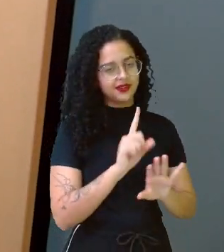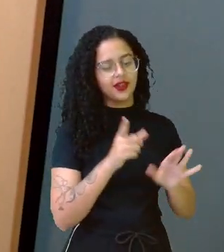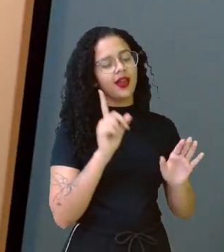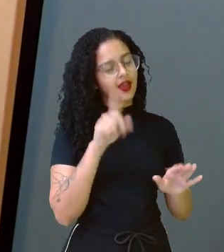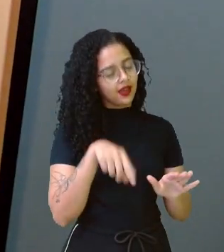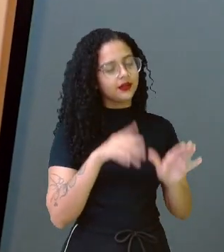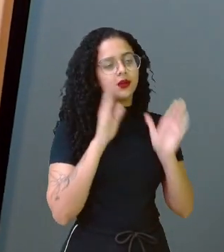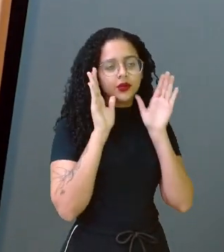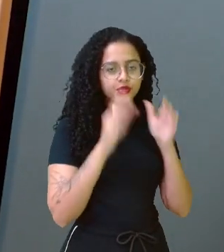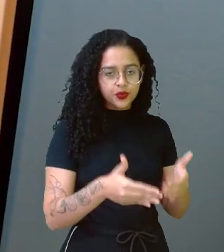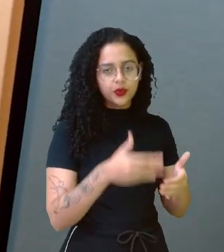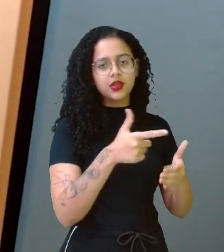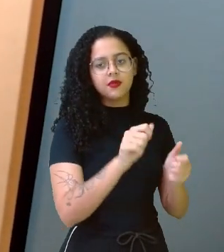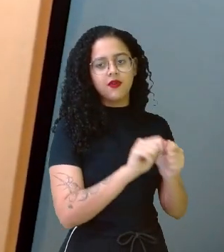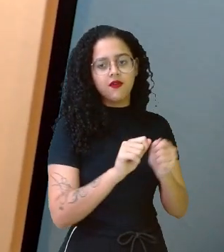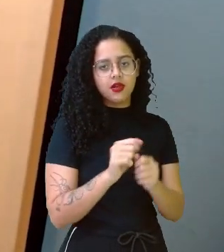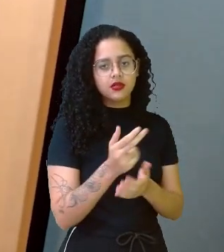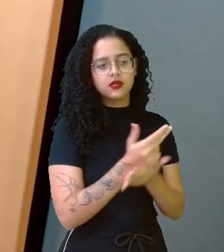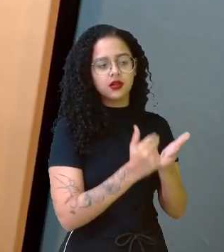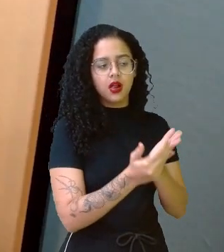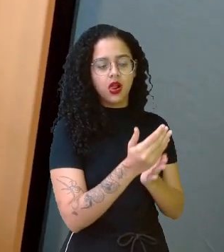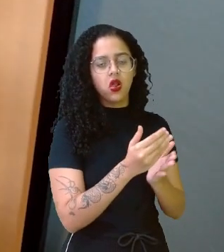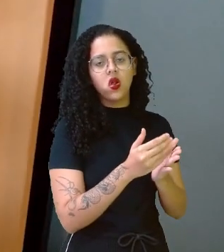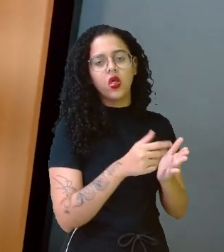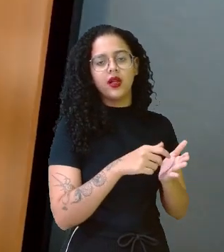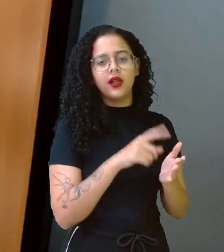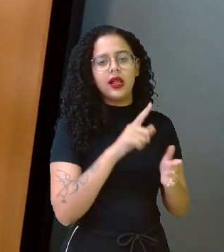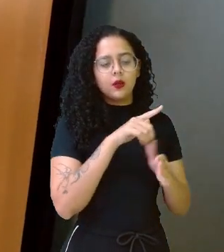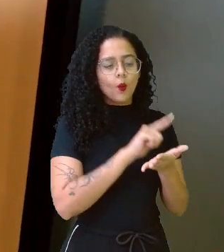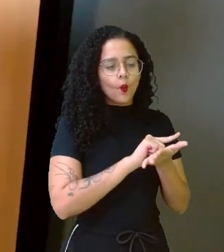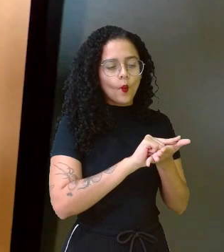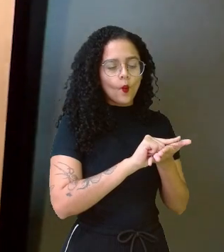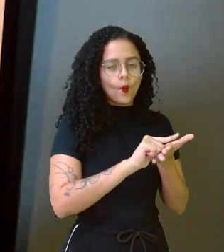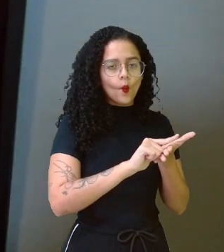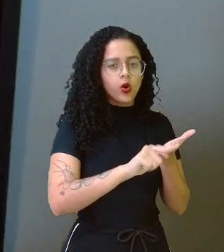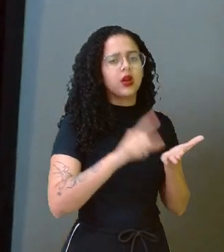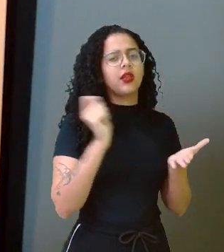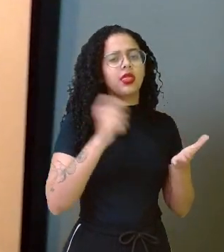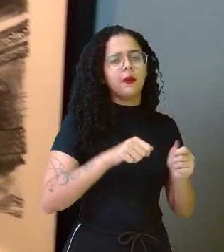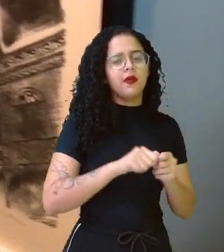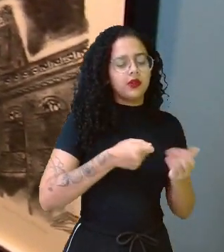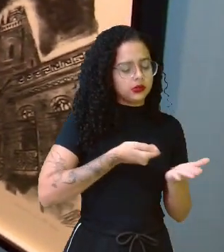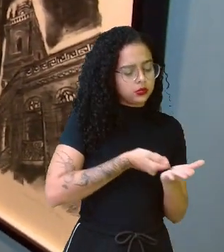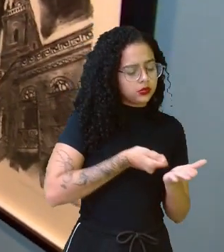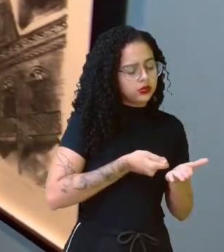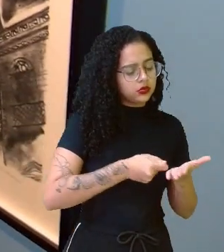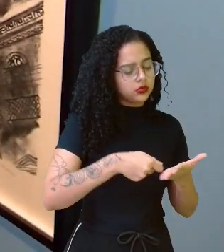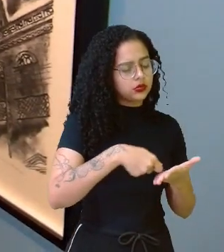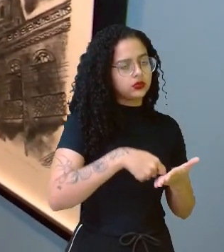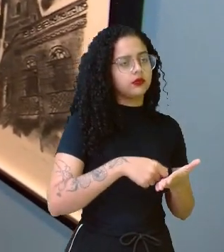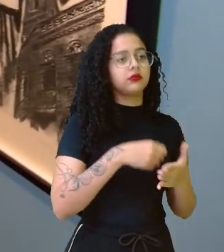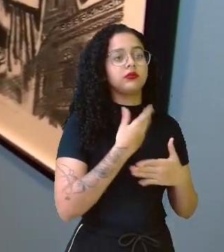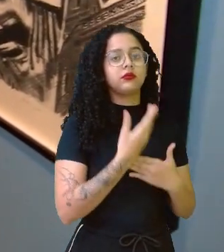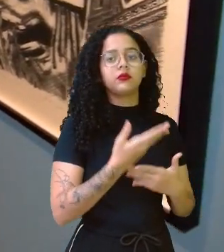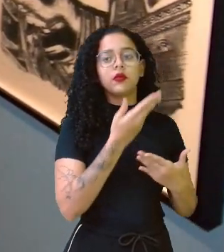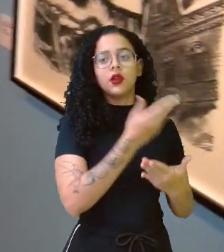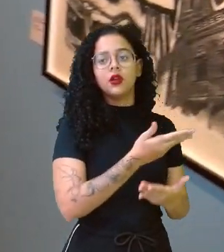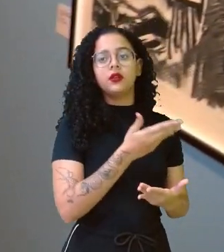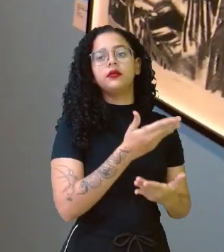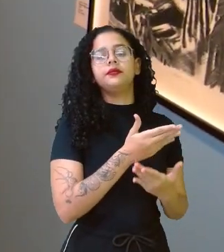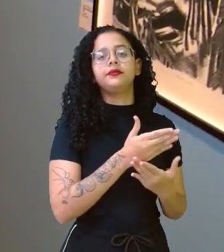pedra litográfica, ela é lisa, né? Uma pedra lisa que permite isso. E aqui a gente tem, o nome é